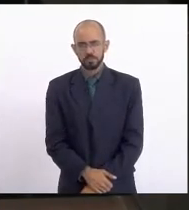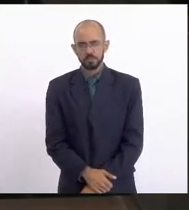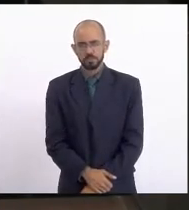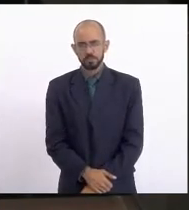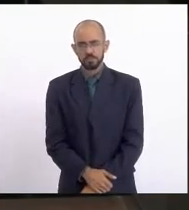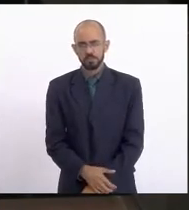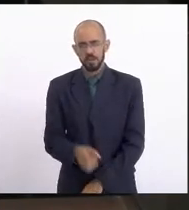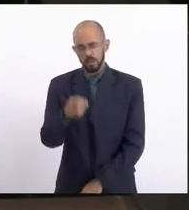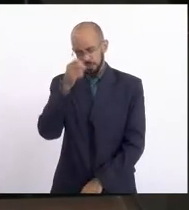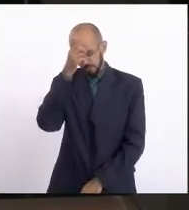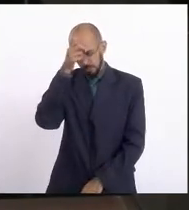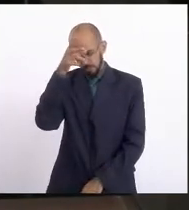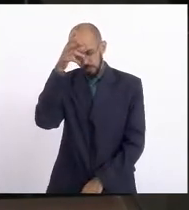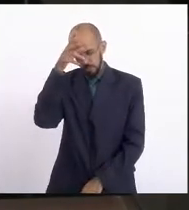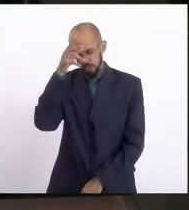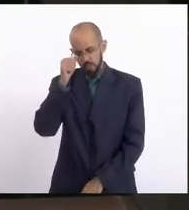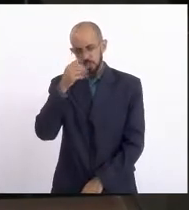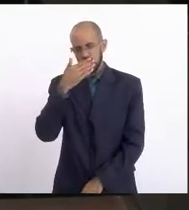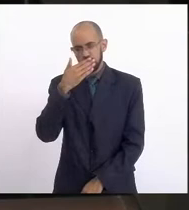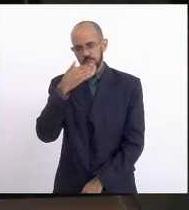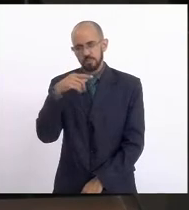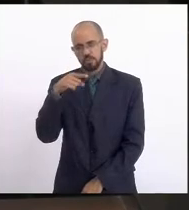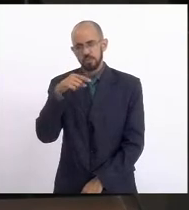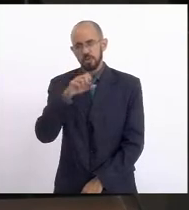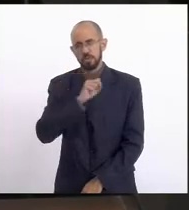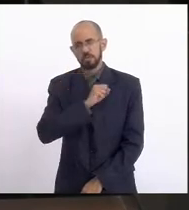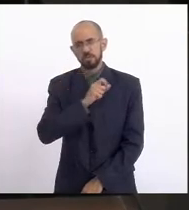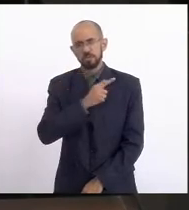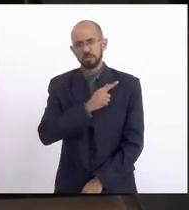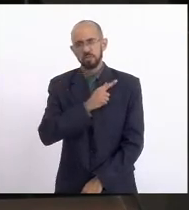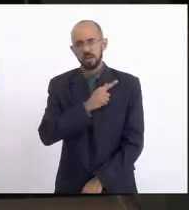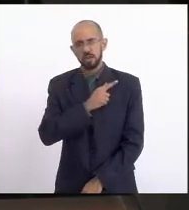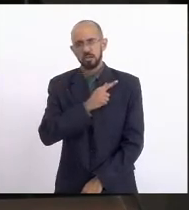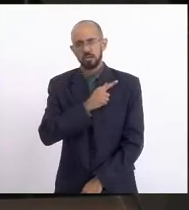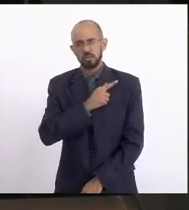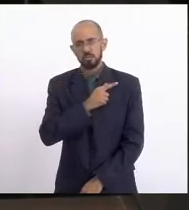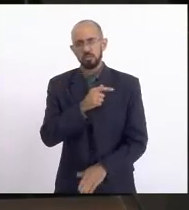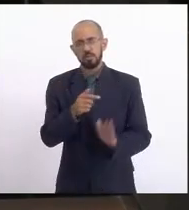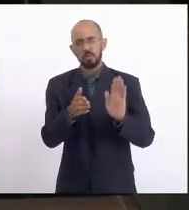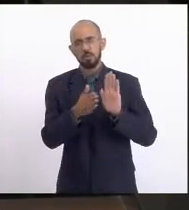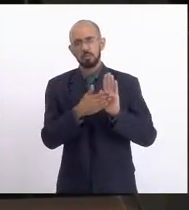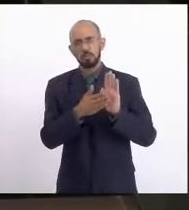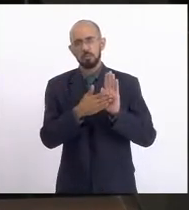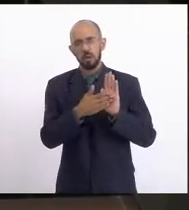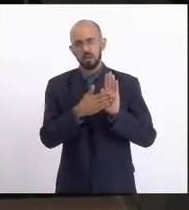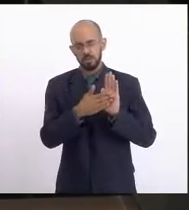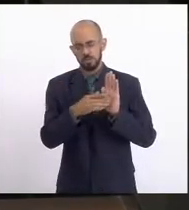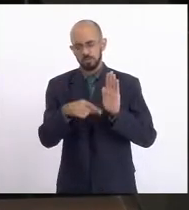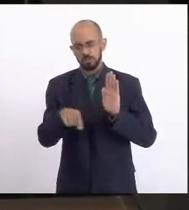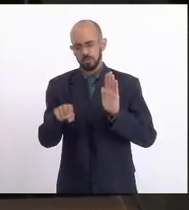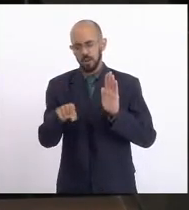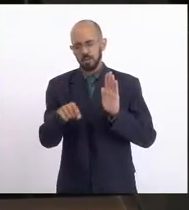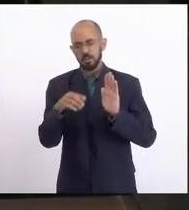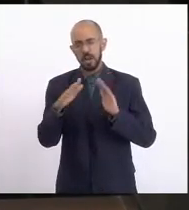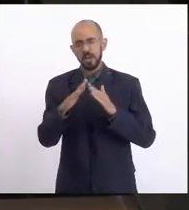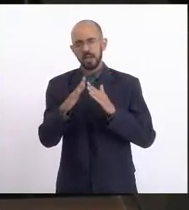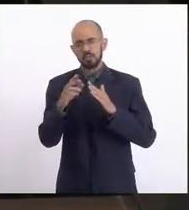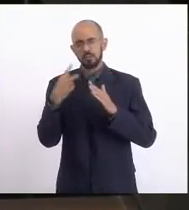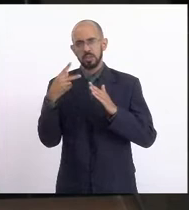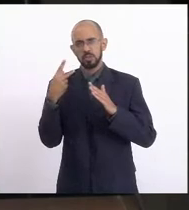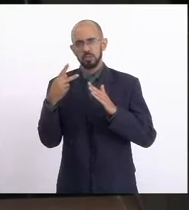a prefeitura mandou para a Câmara Municipal de São Gonçalo uma proposta que modifica para